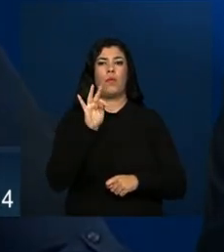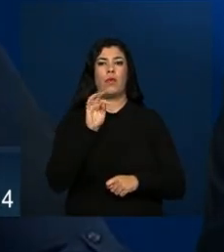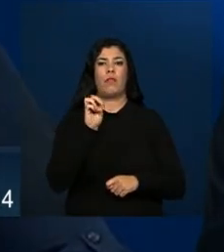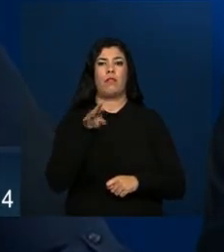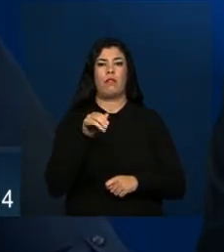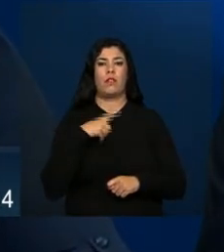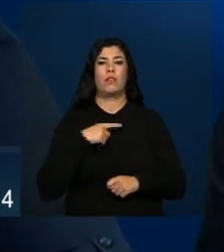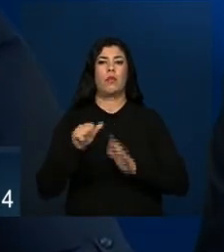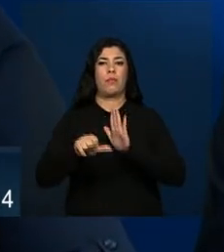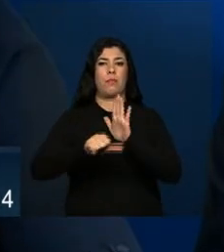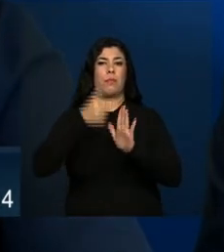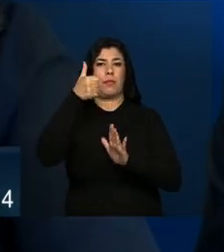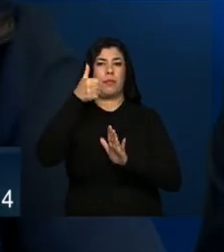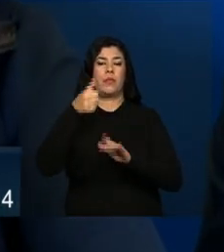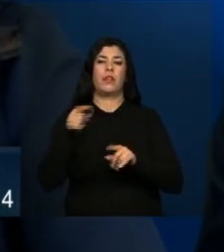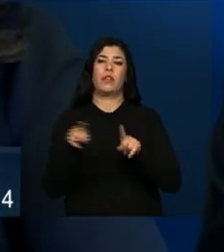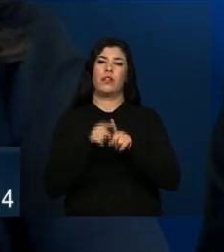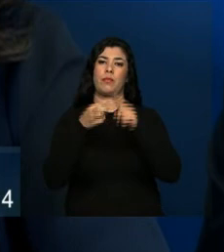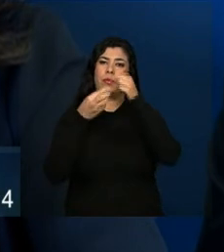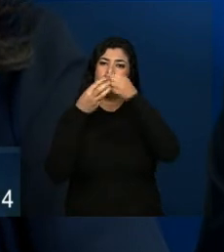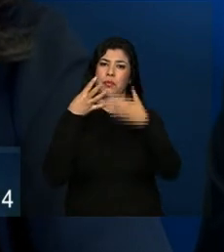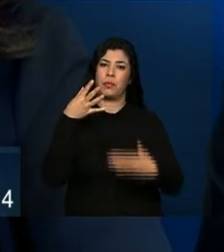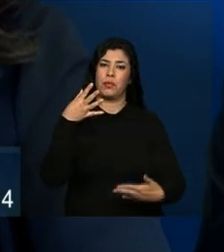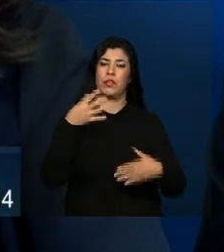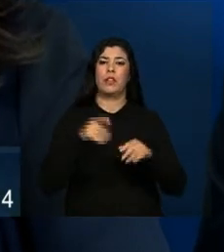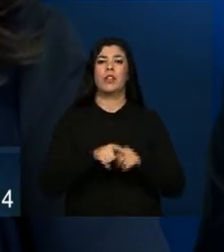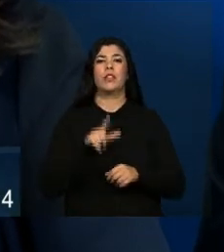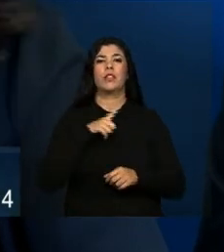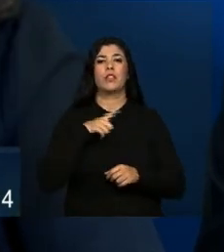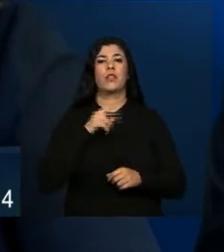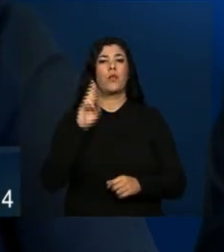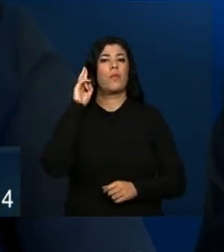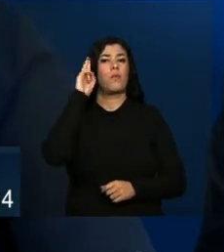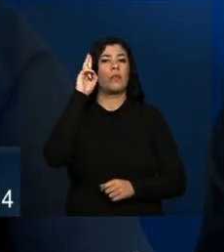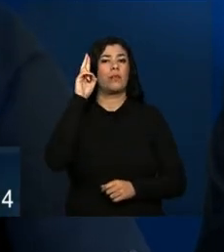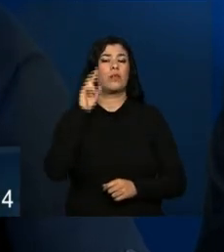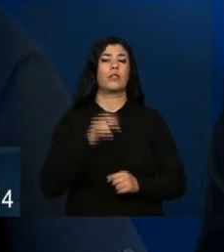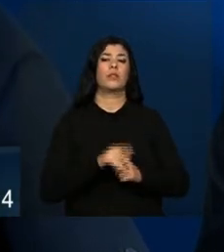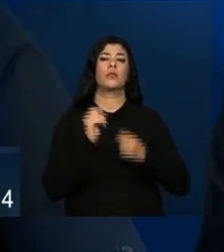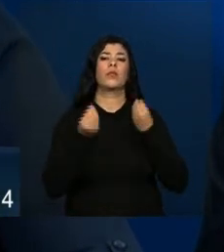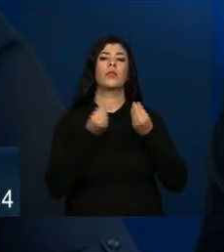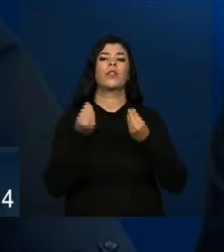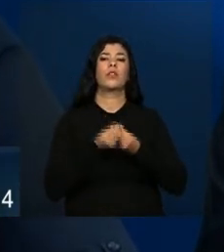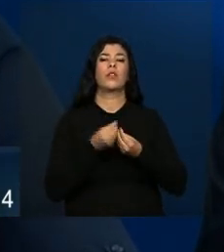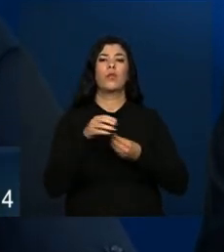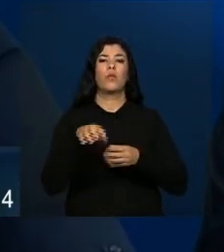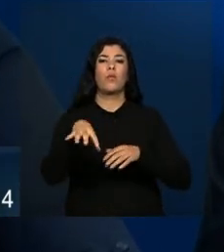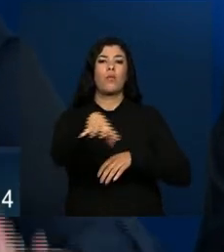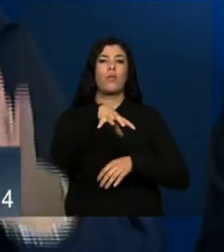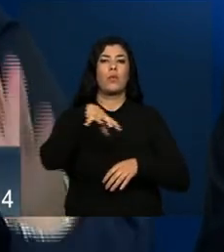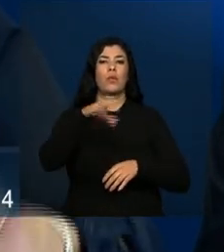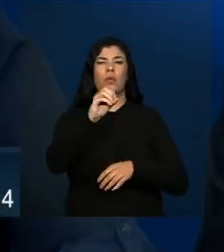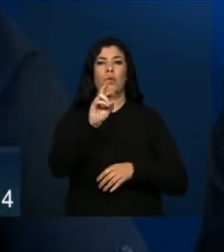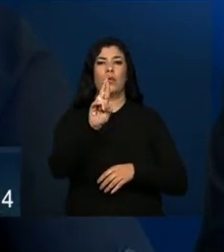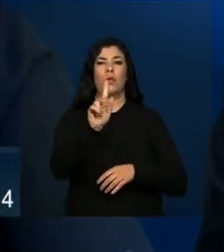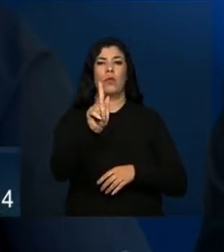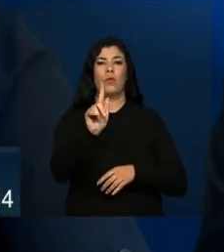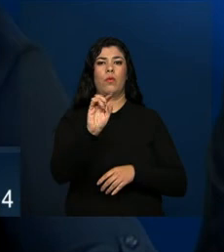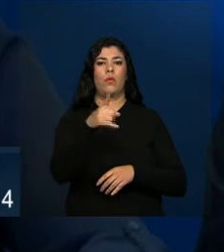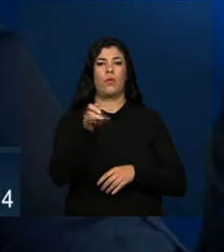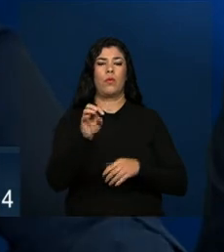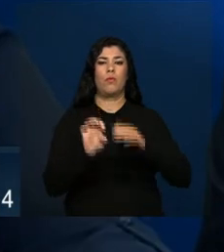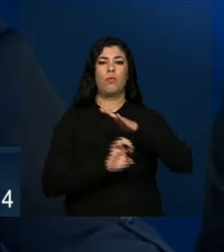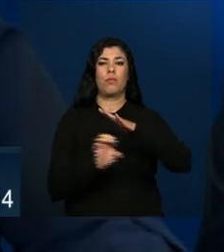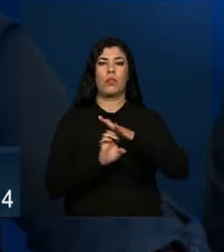competências secundária a competência primária é sempre de um órgão que certifica ou regulamenta um